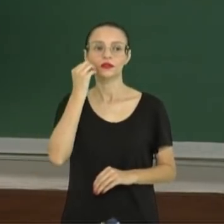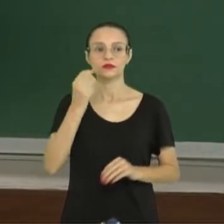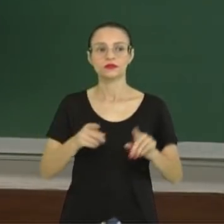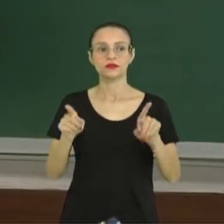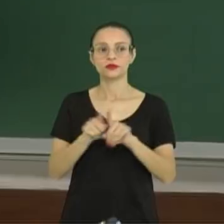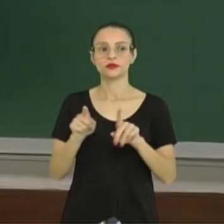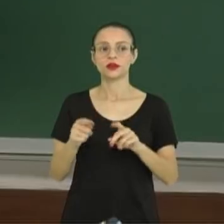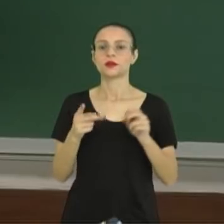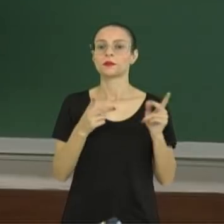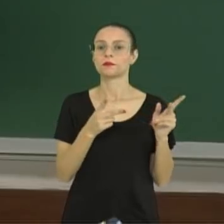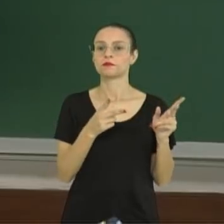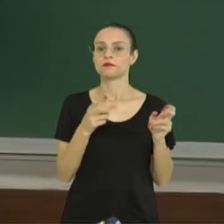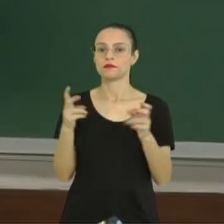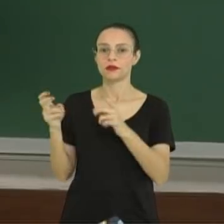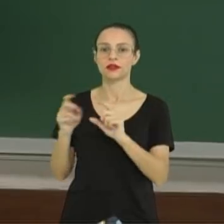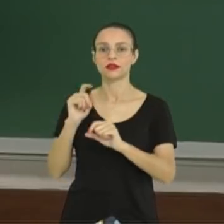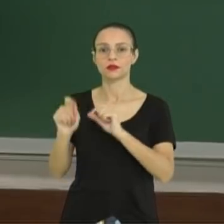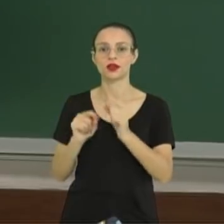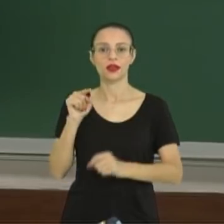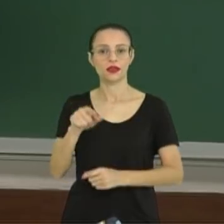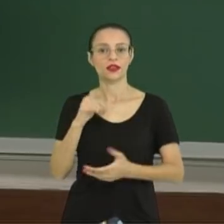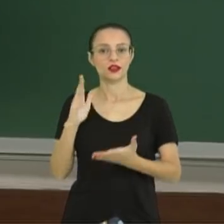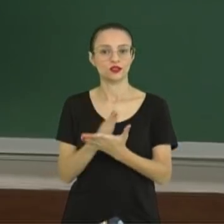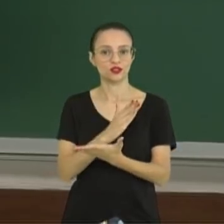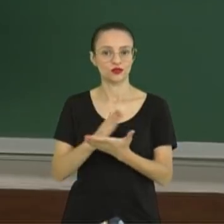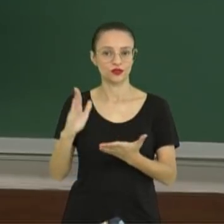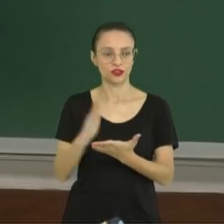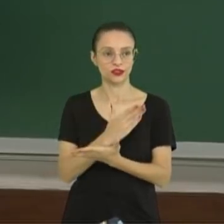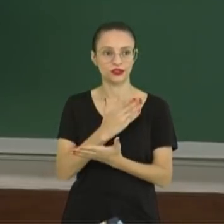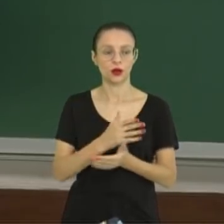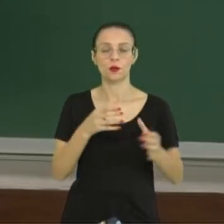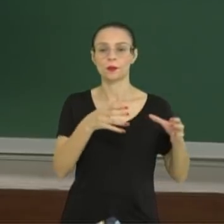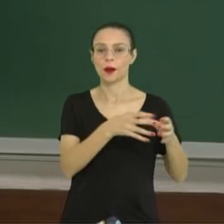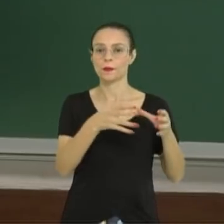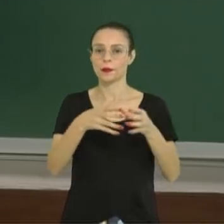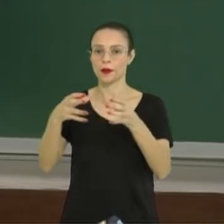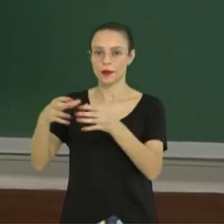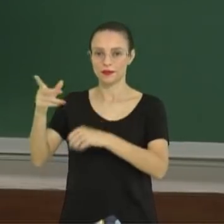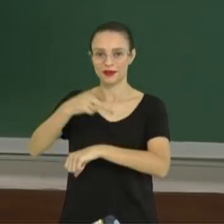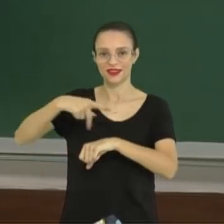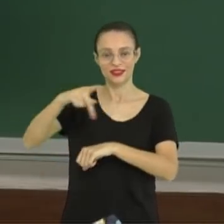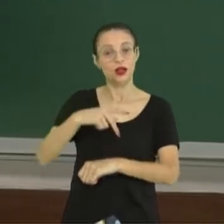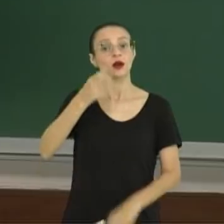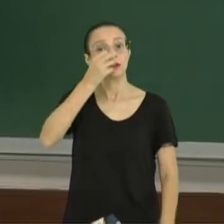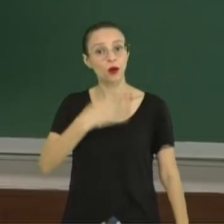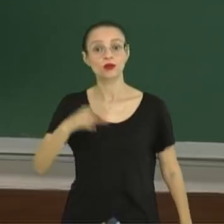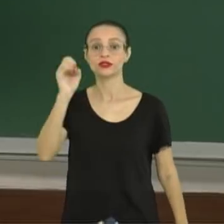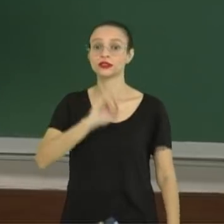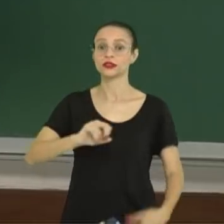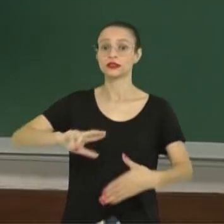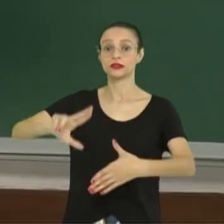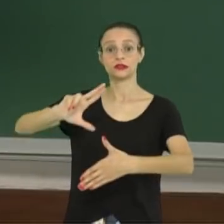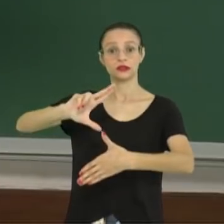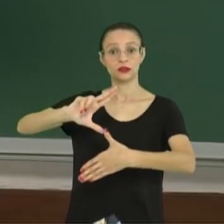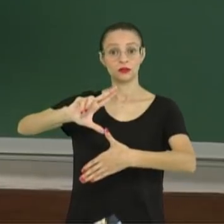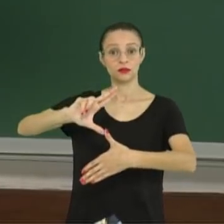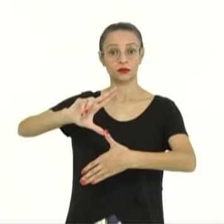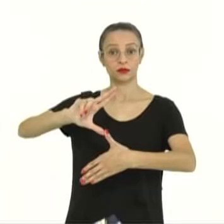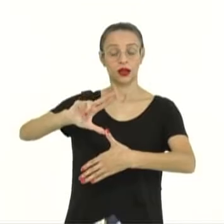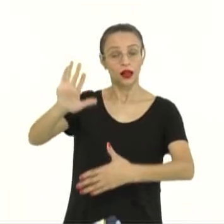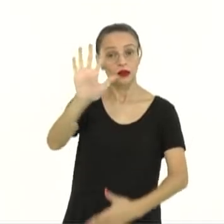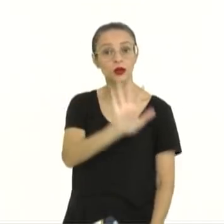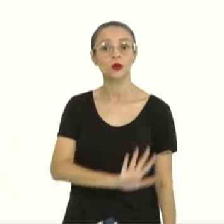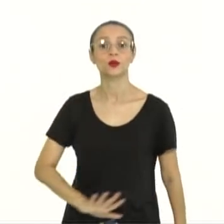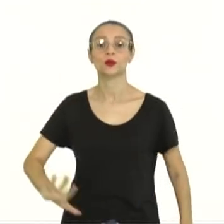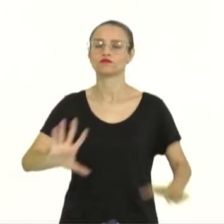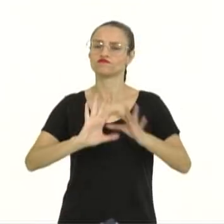consegue perceber também essa divisão dos grupos de países, né? O ideal é que nós tivéssemos uma América Latina, uma